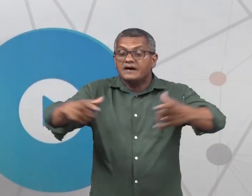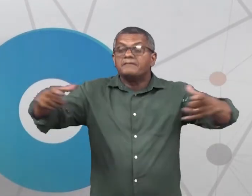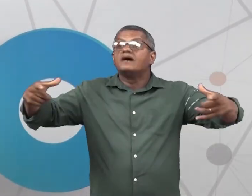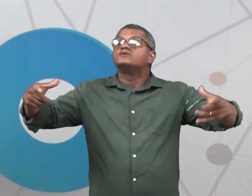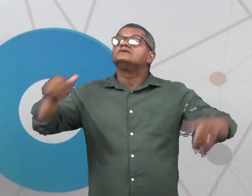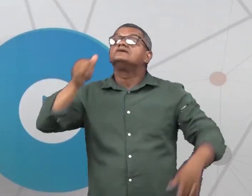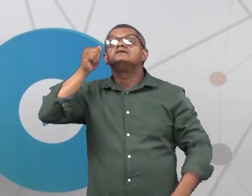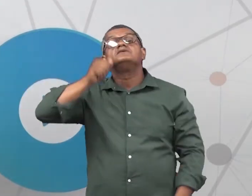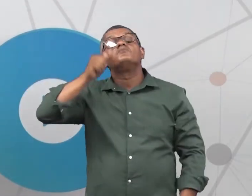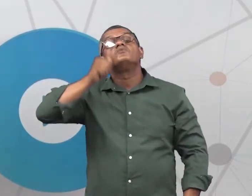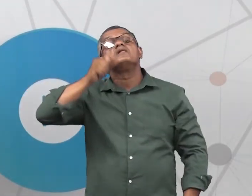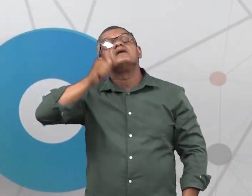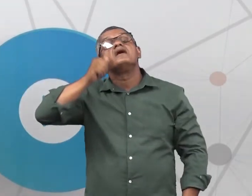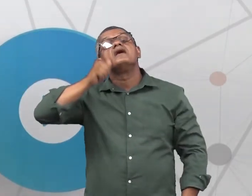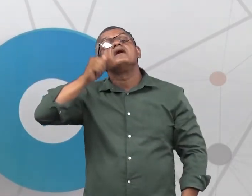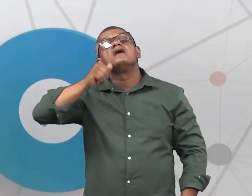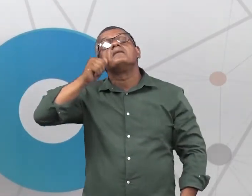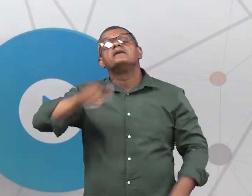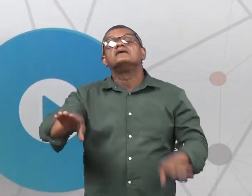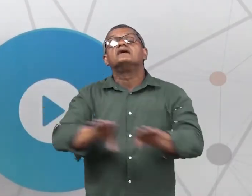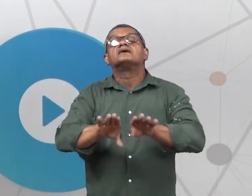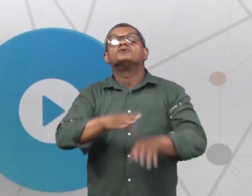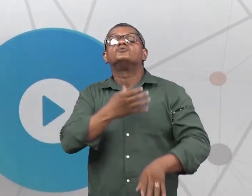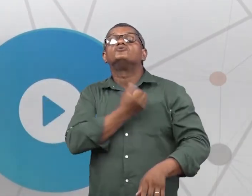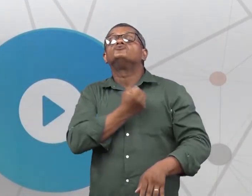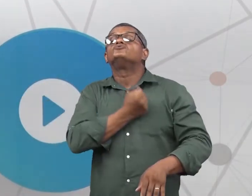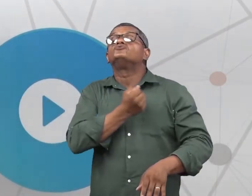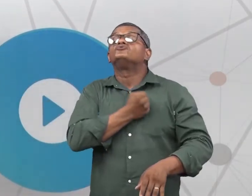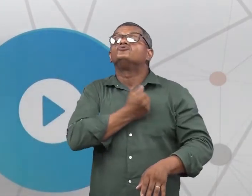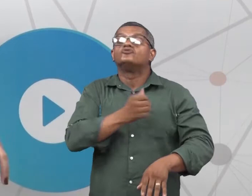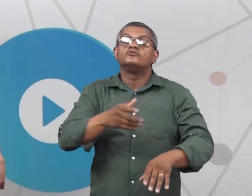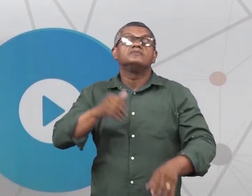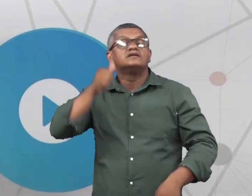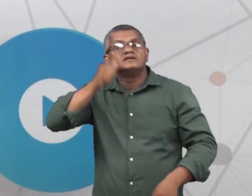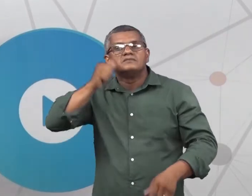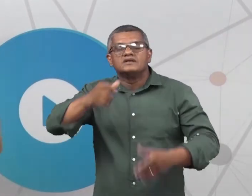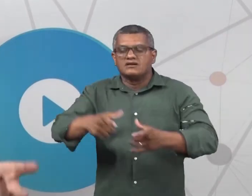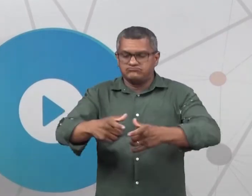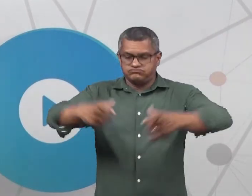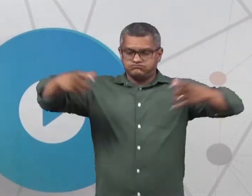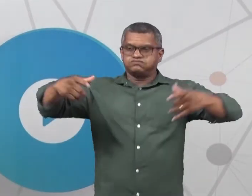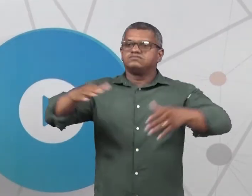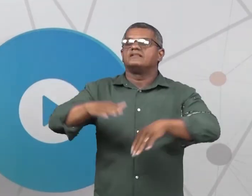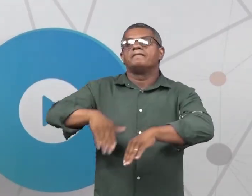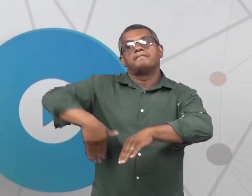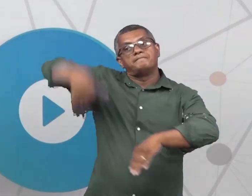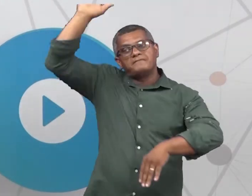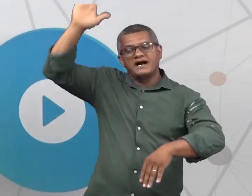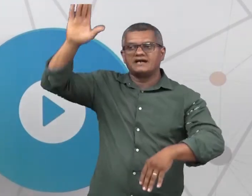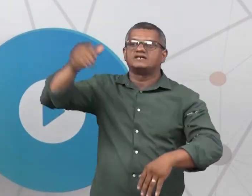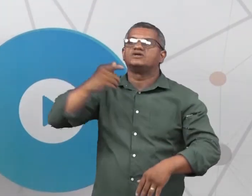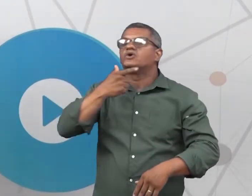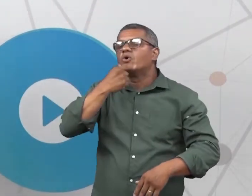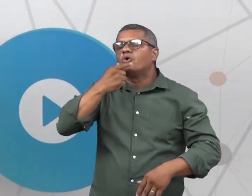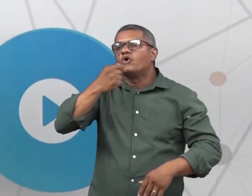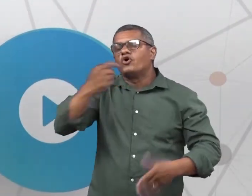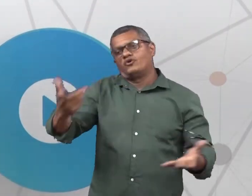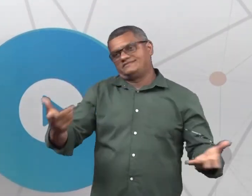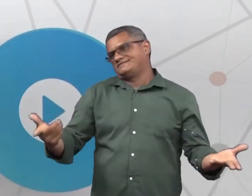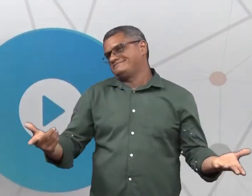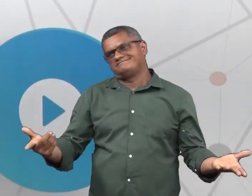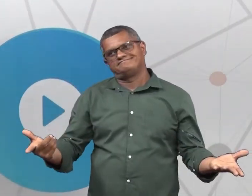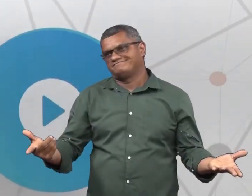a maioria também de mulheres, já que o número de mulheres no Brasil ela é superior ao número de homens. Então, em termos